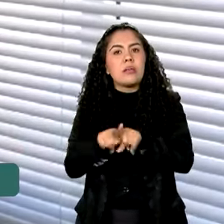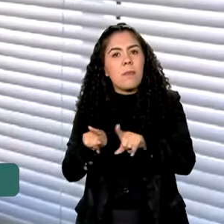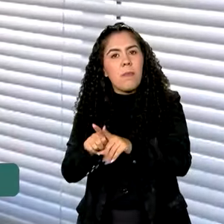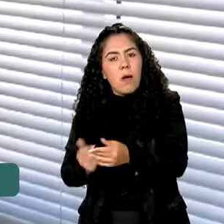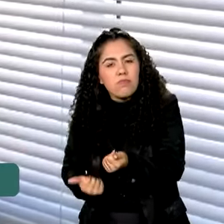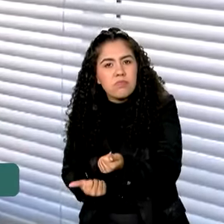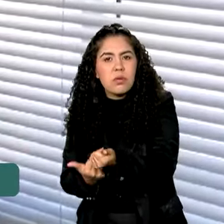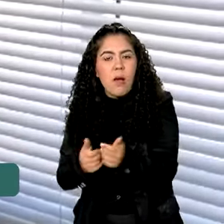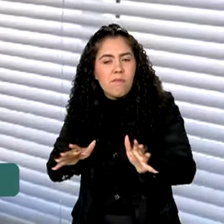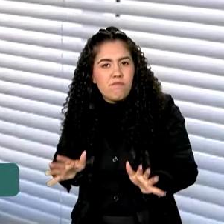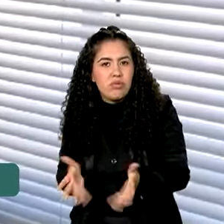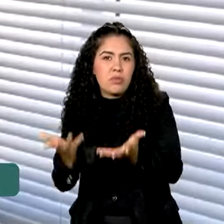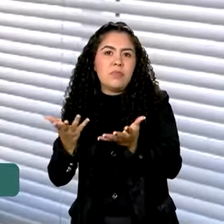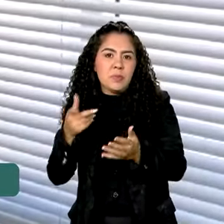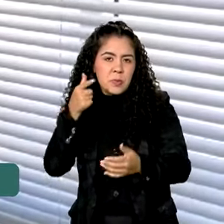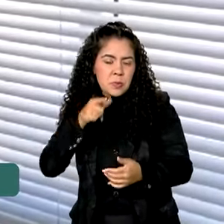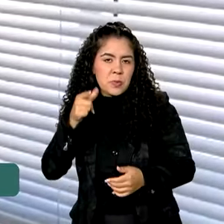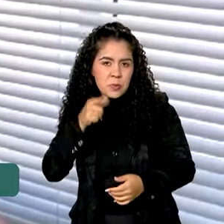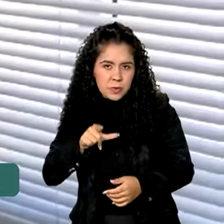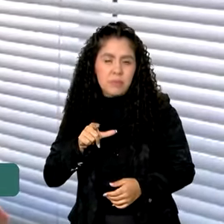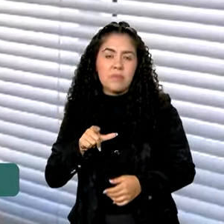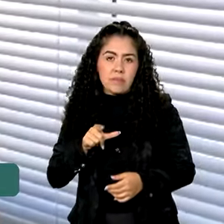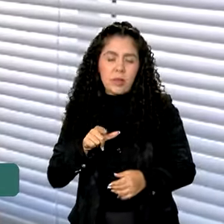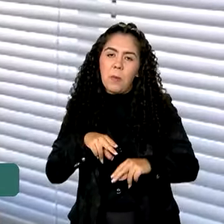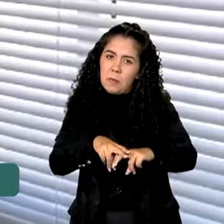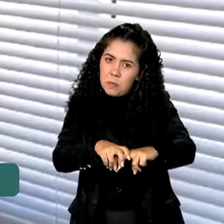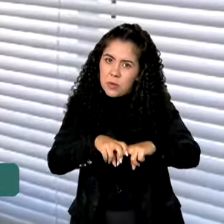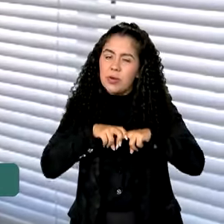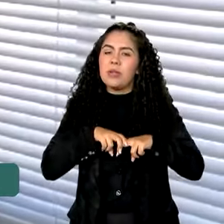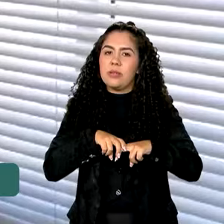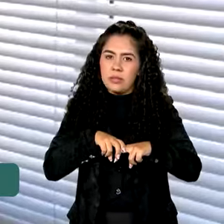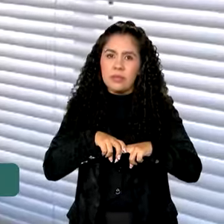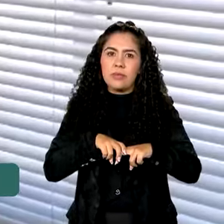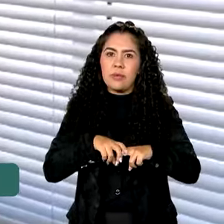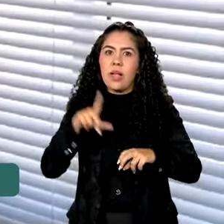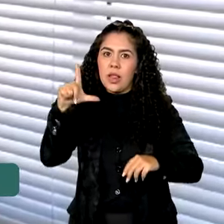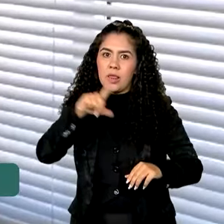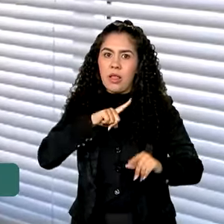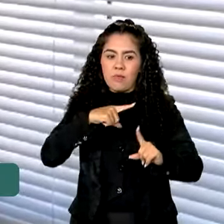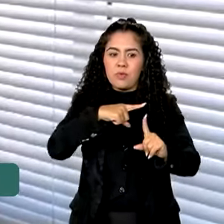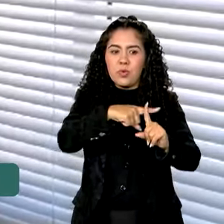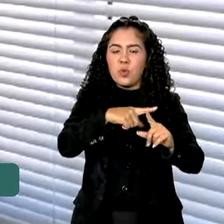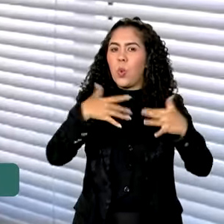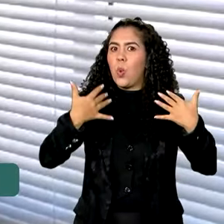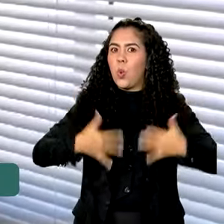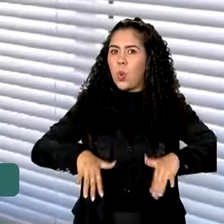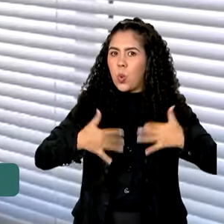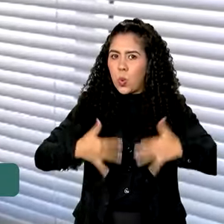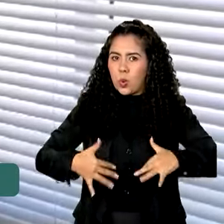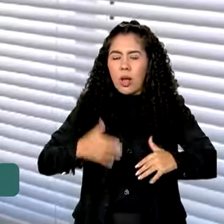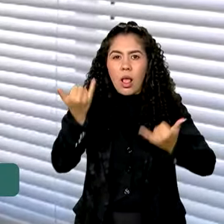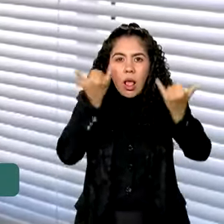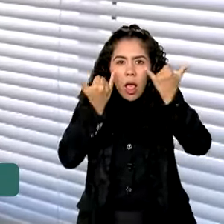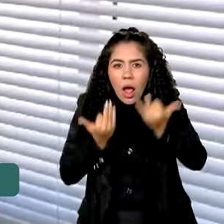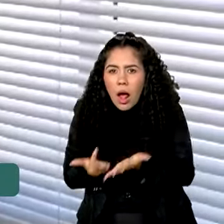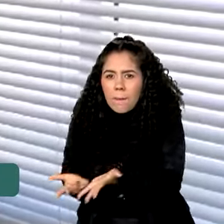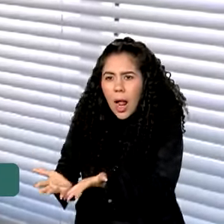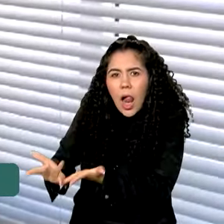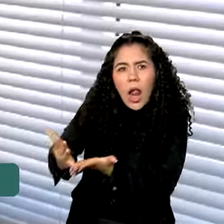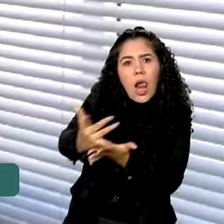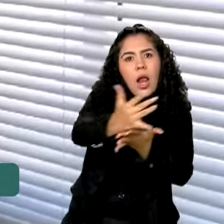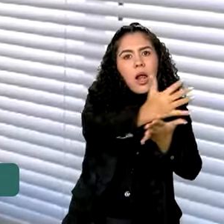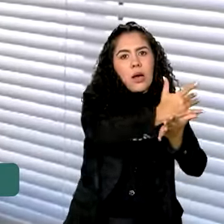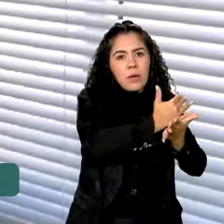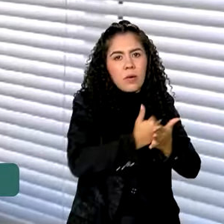passou a ser também maior. Isso realmente teve um impacto muito grande. Esses dados foram levantados a partir